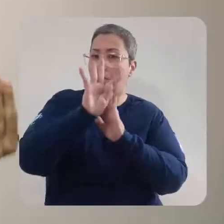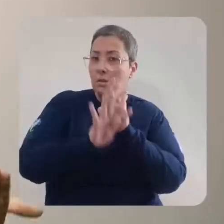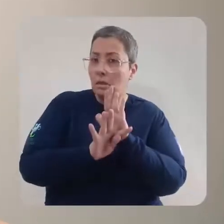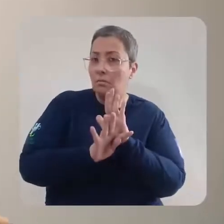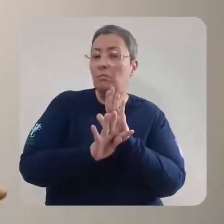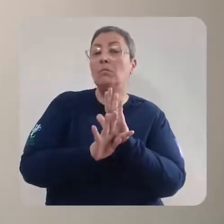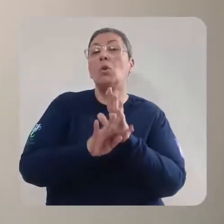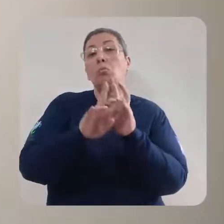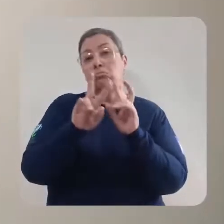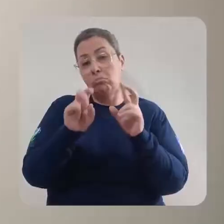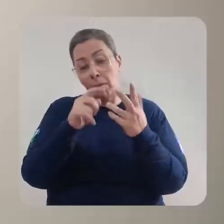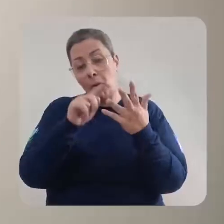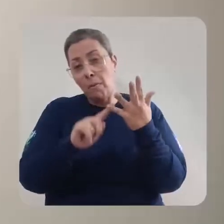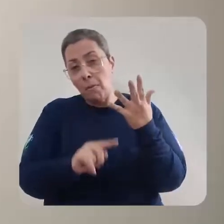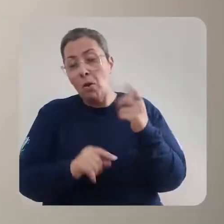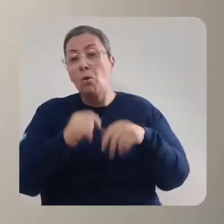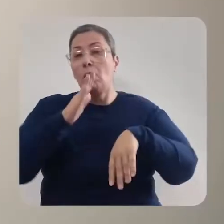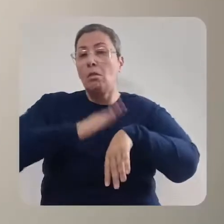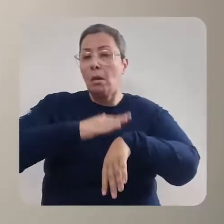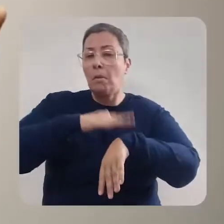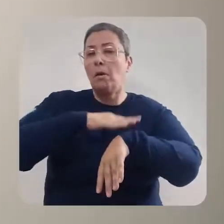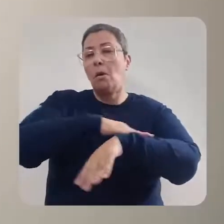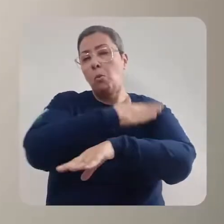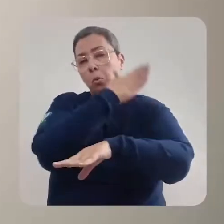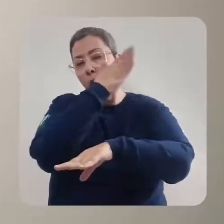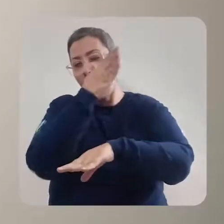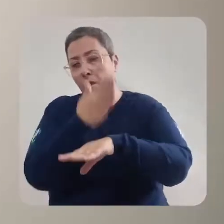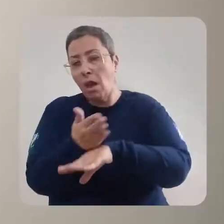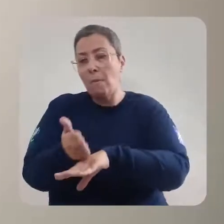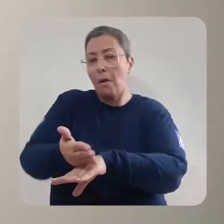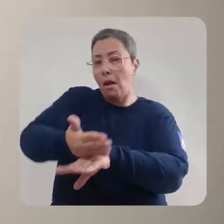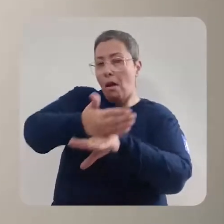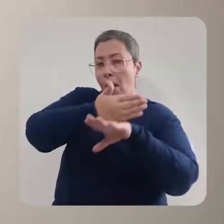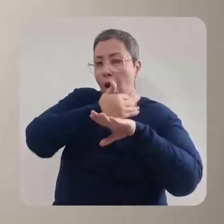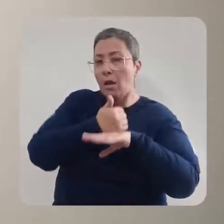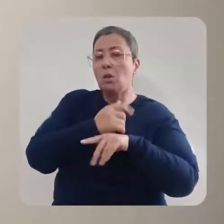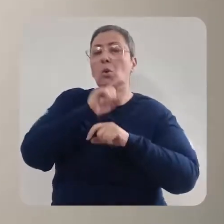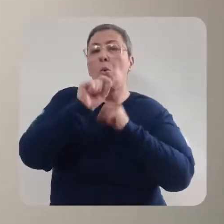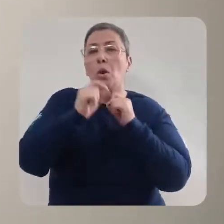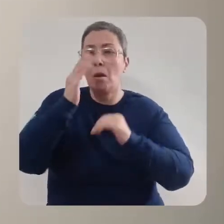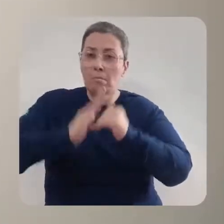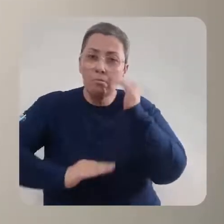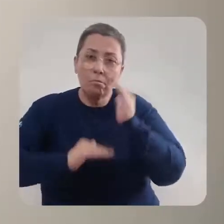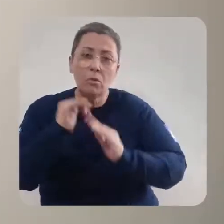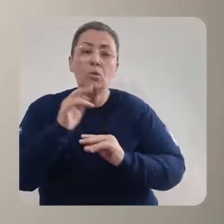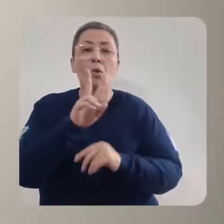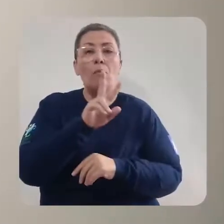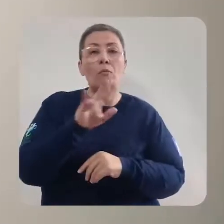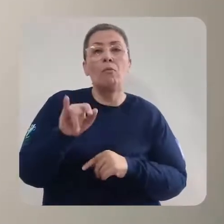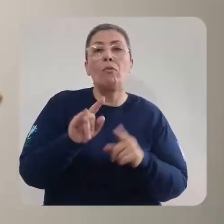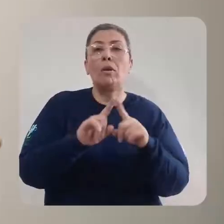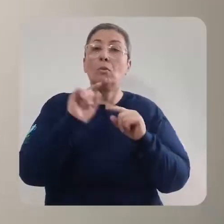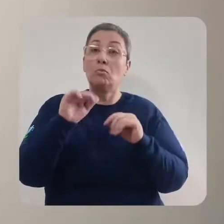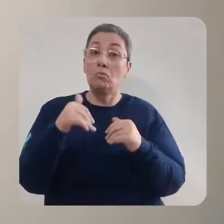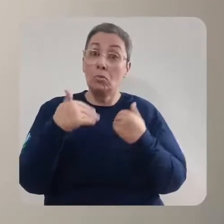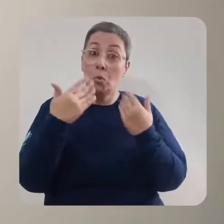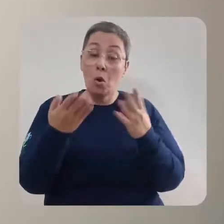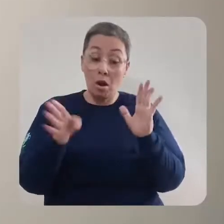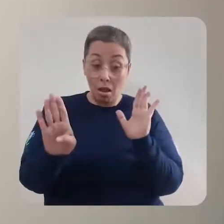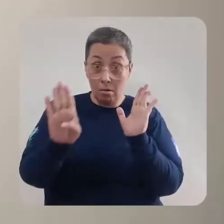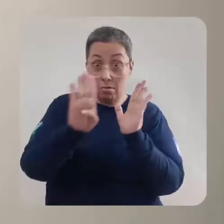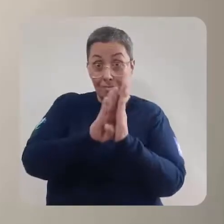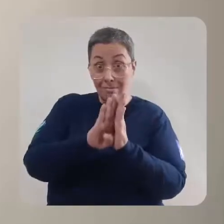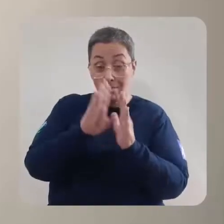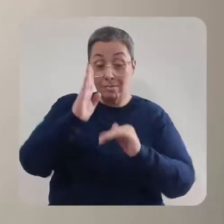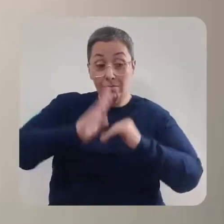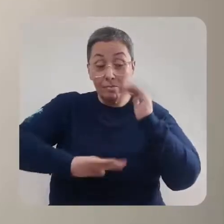textos sobre. Então ali a gente está o tempo inteiro antecipando o processo prático para que quando ela